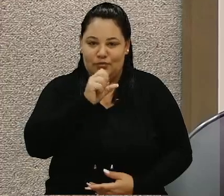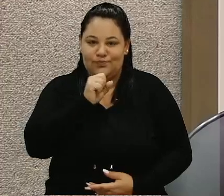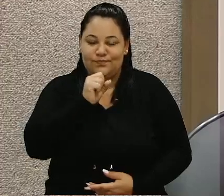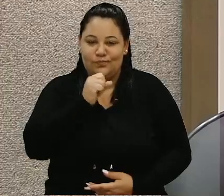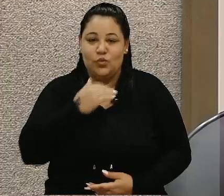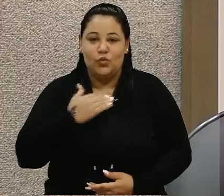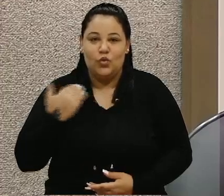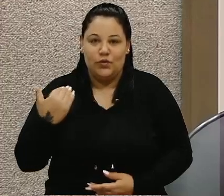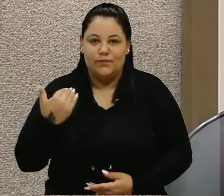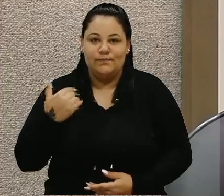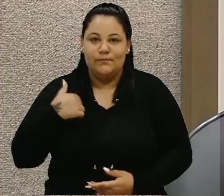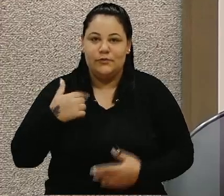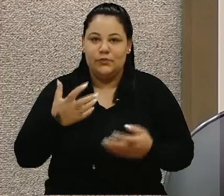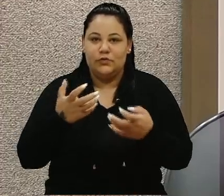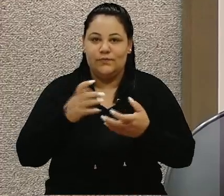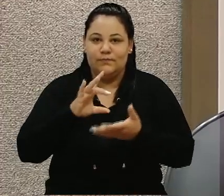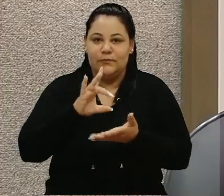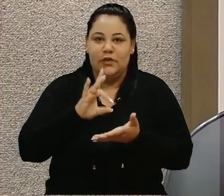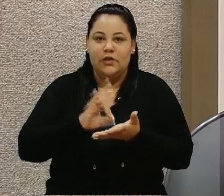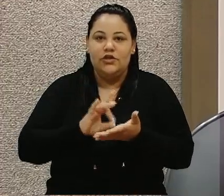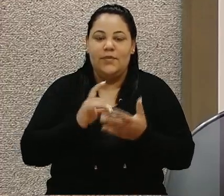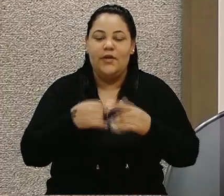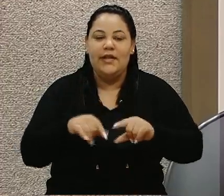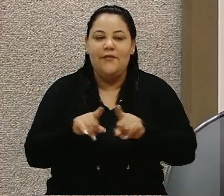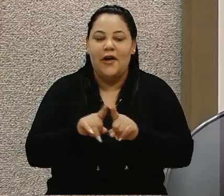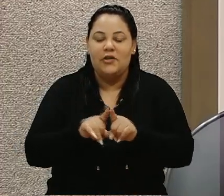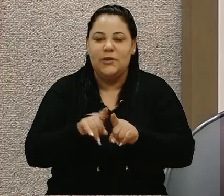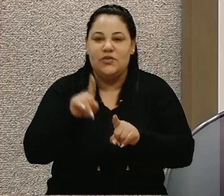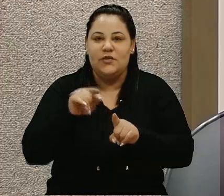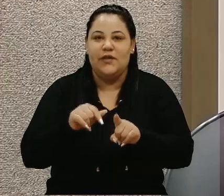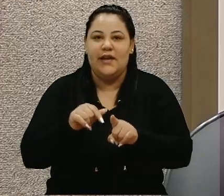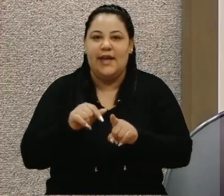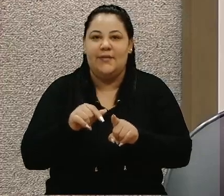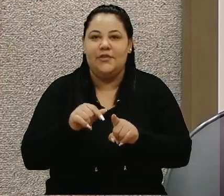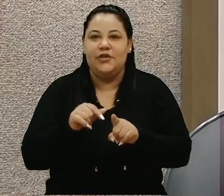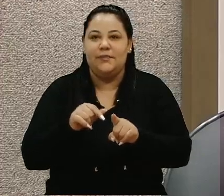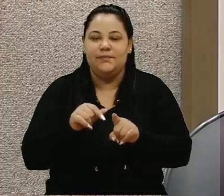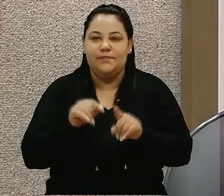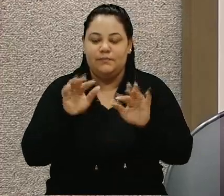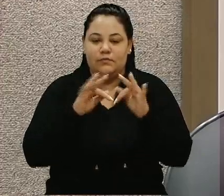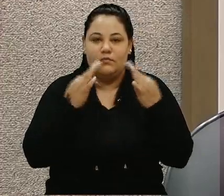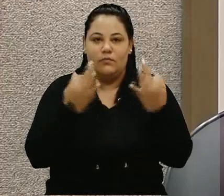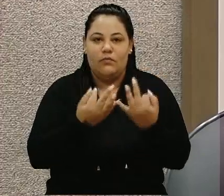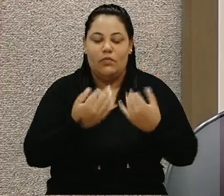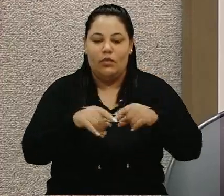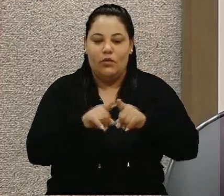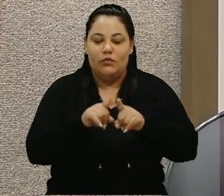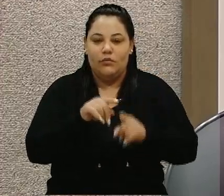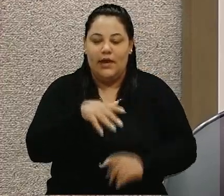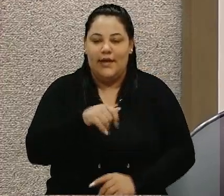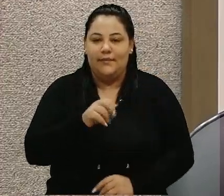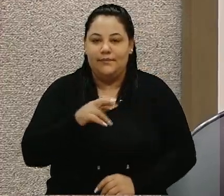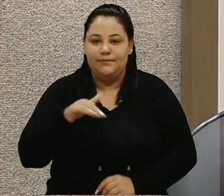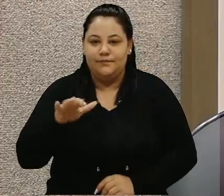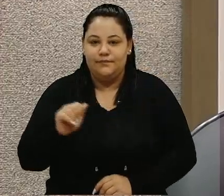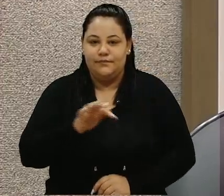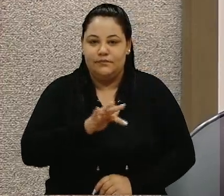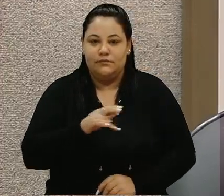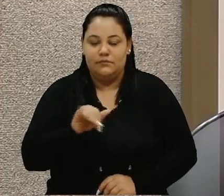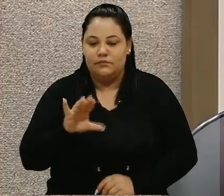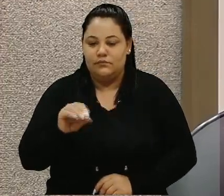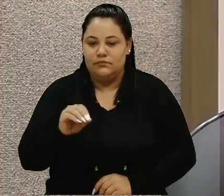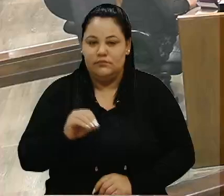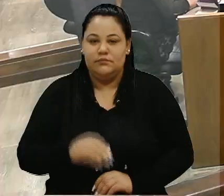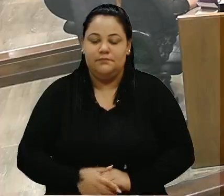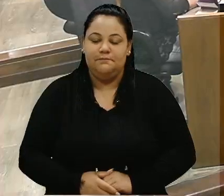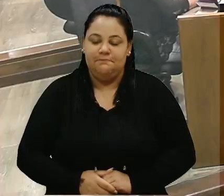aqui meus pêsames à família Monareto, né? A minha tia Maria Frisso, pela perda do Ivanir.